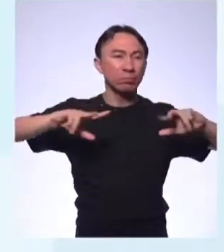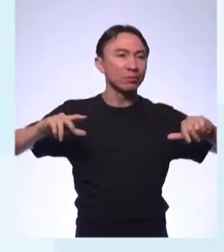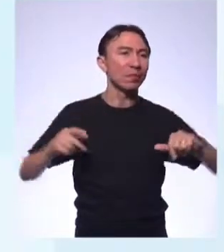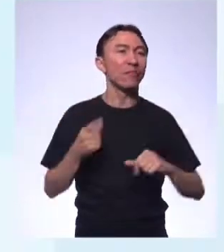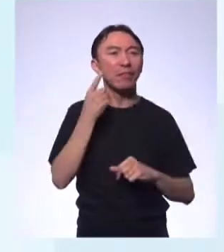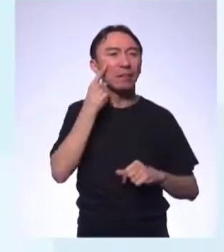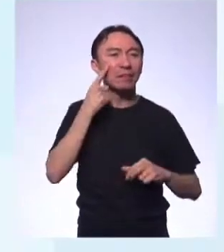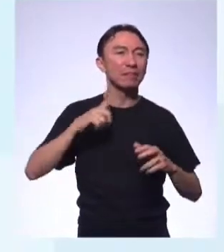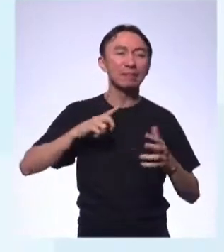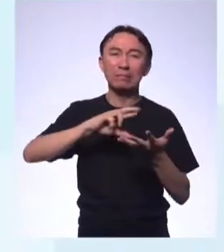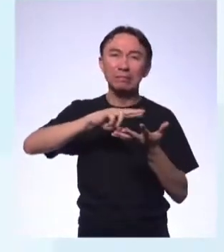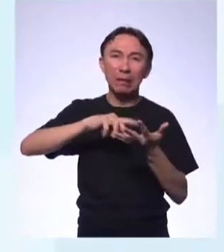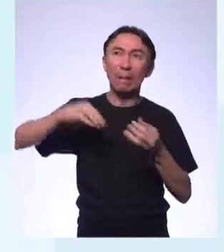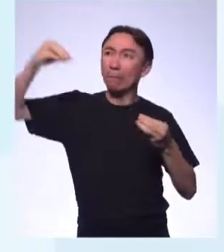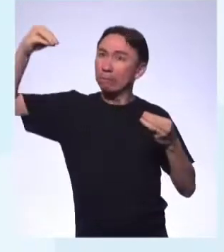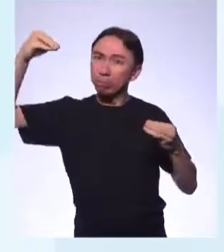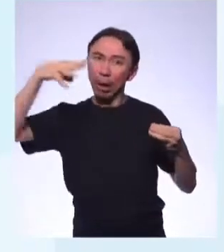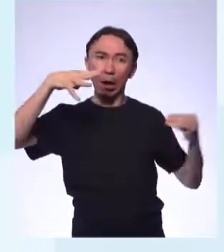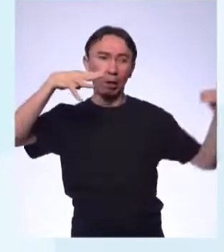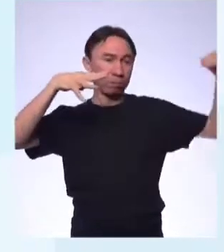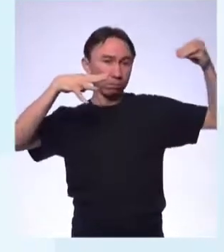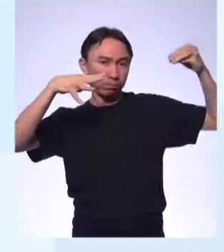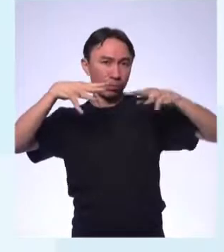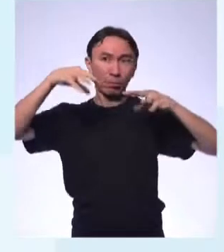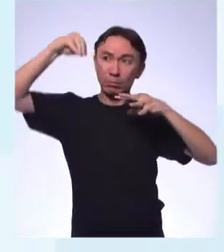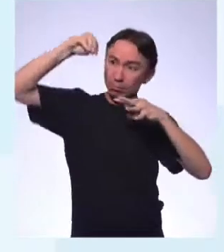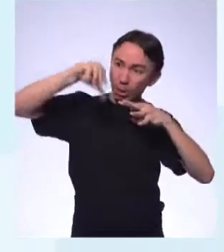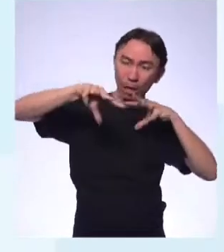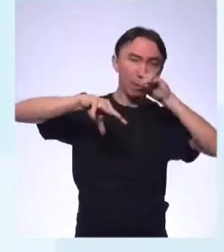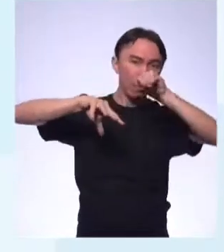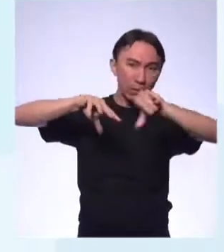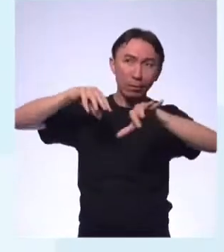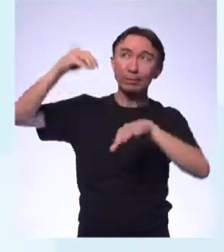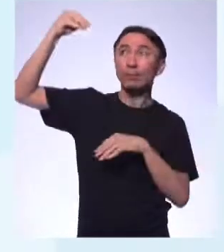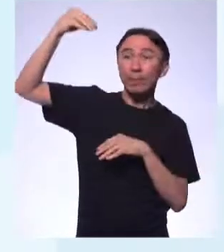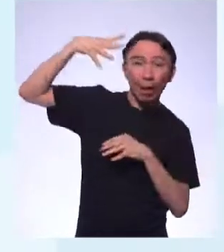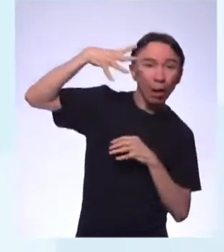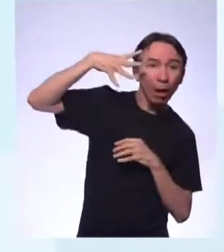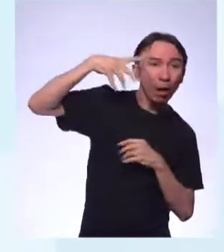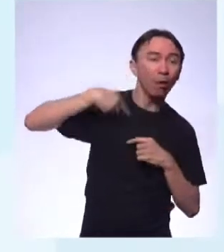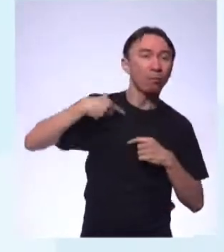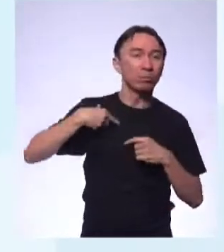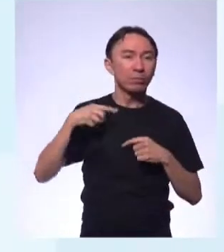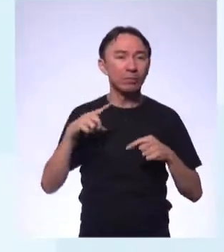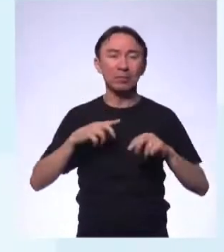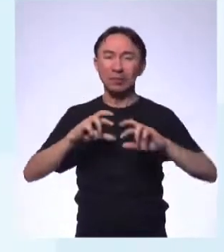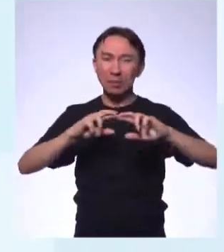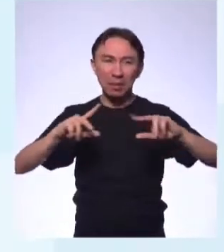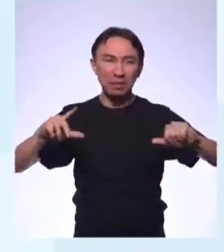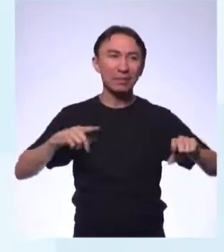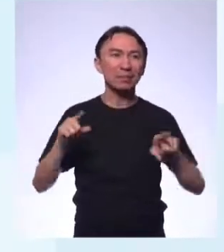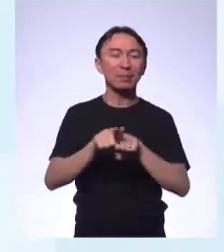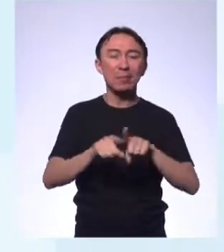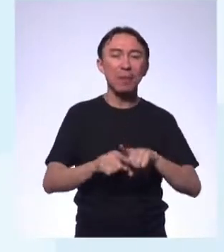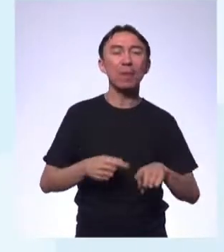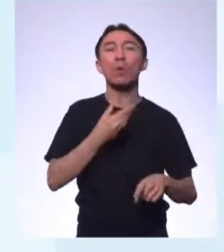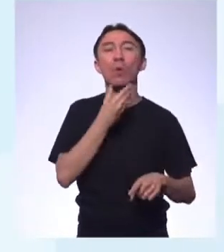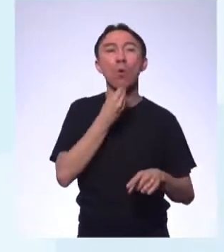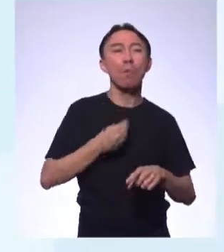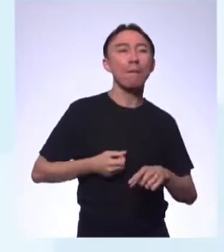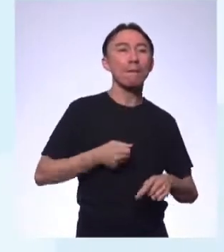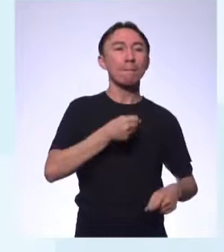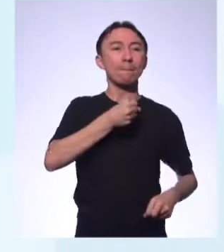de iluminação incidindo, né, diretamente sobre cada músico, sobre, né, o frontman, que é o vocalista que está aqui na frente, ele está